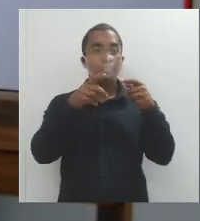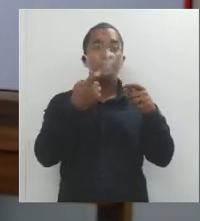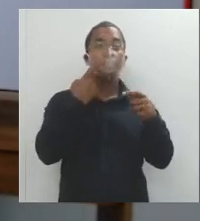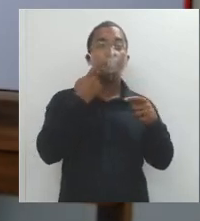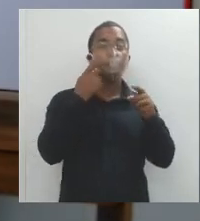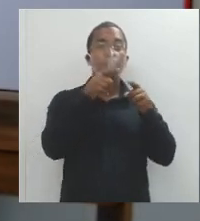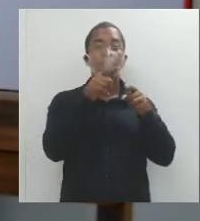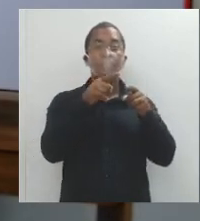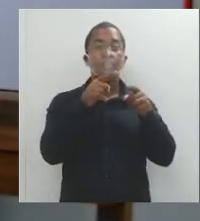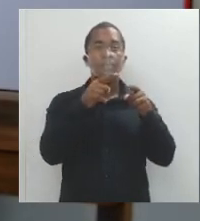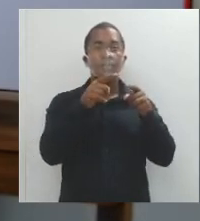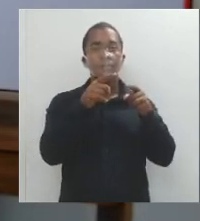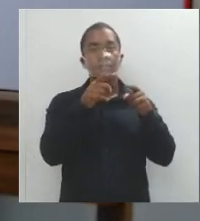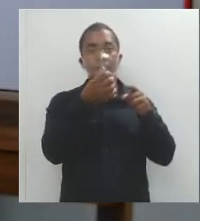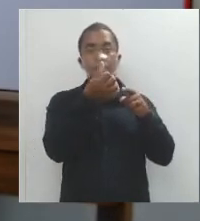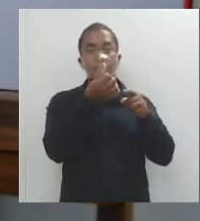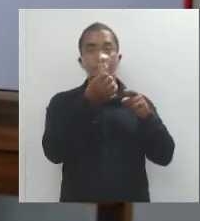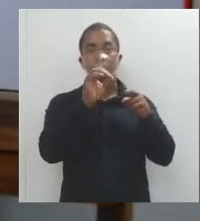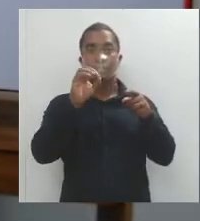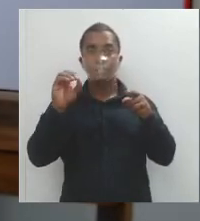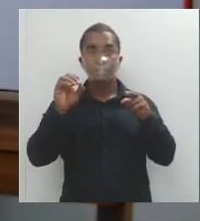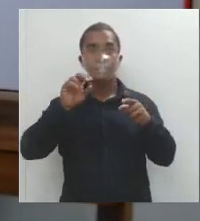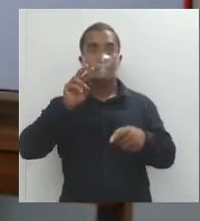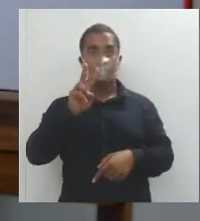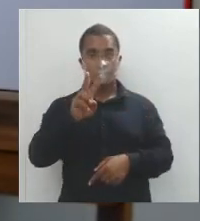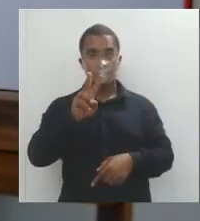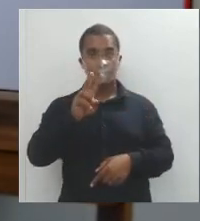produzir 600 volts. Vamos colocar aqui, ó.